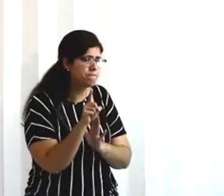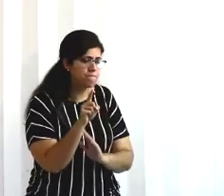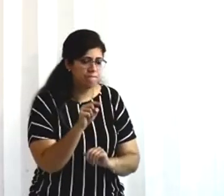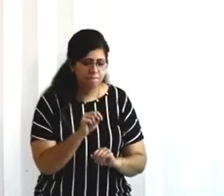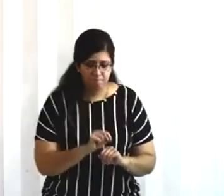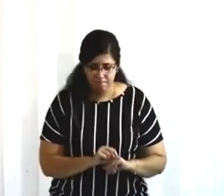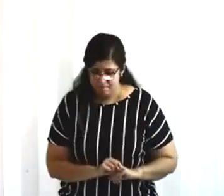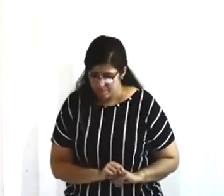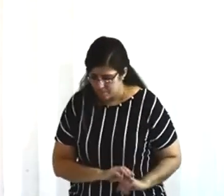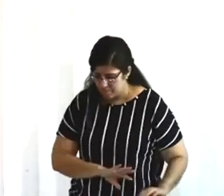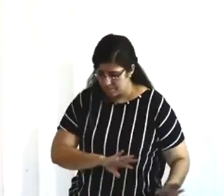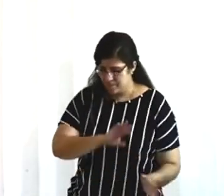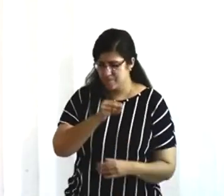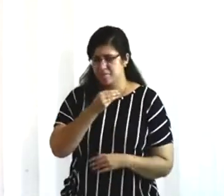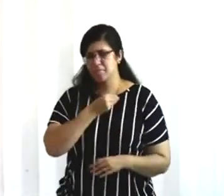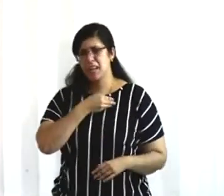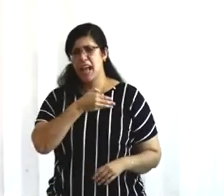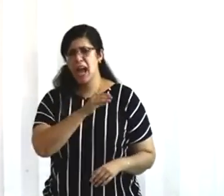O seu coração